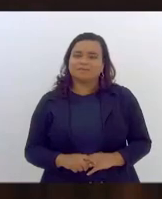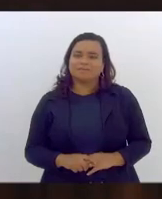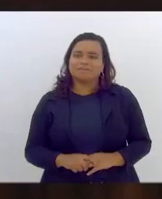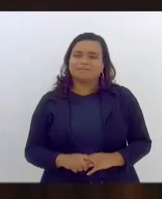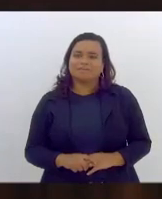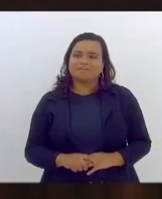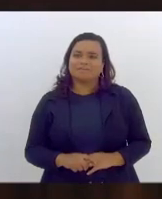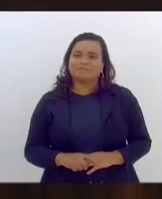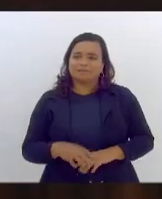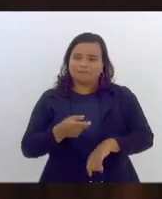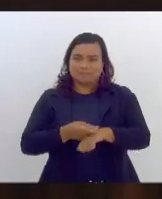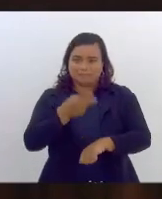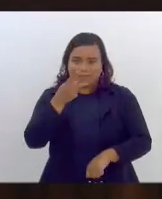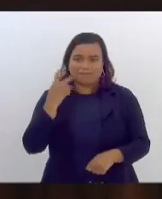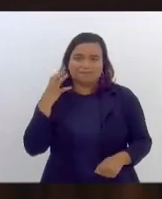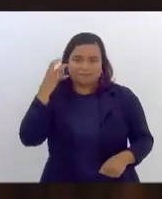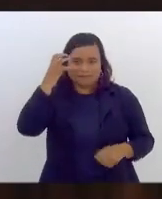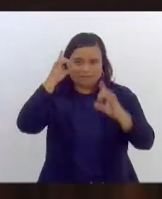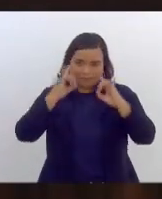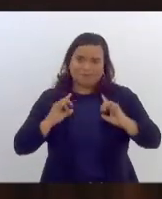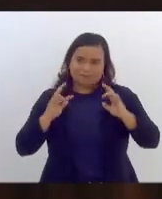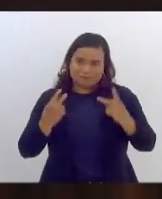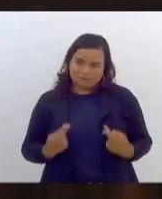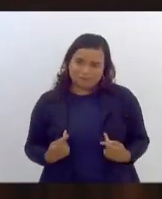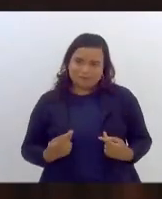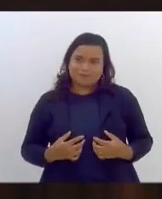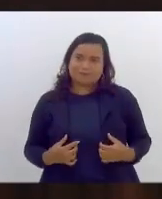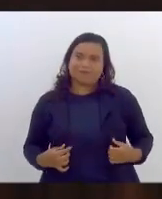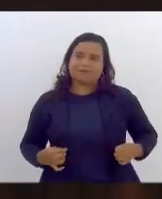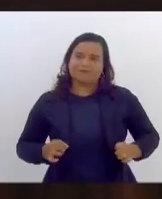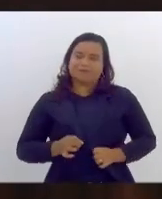Prêmio Marielle Franco por Direitos Humanos.